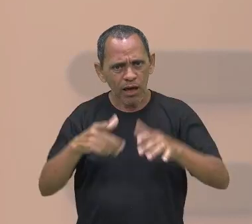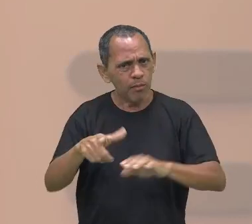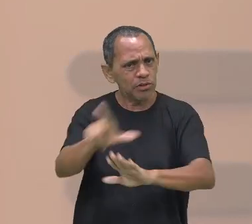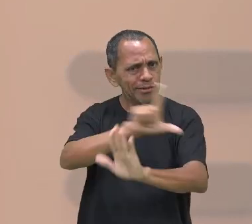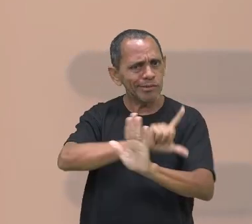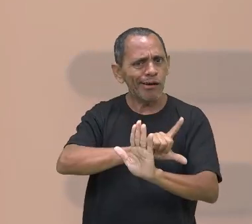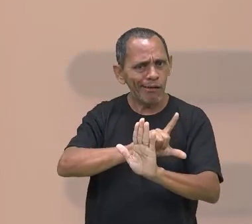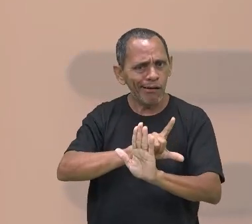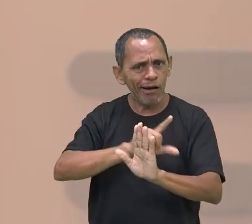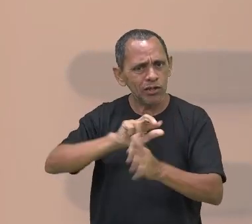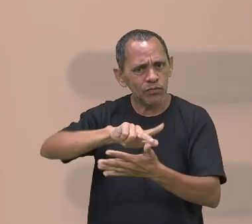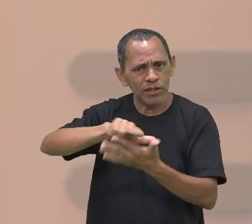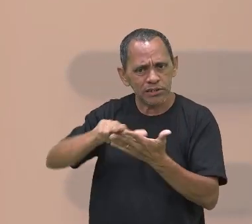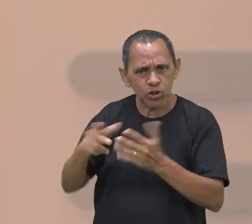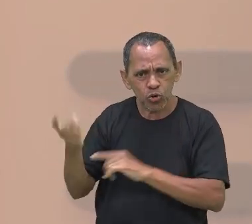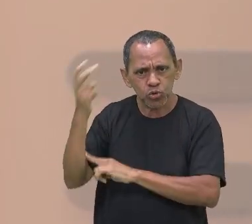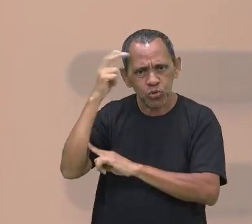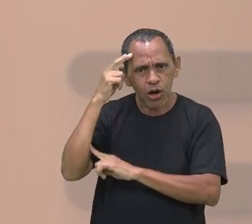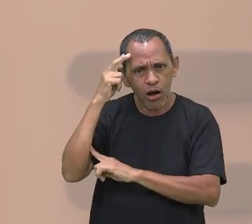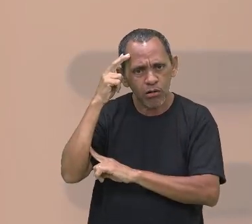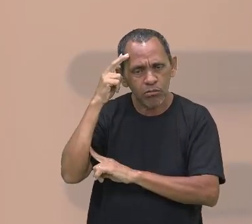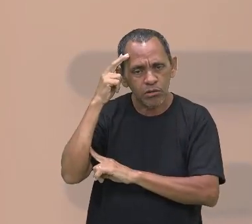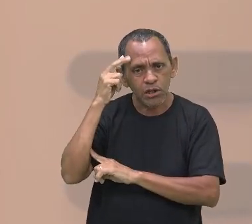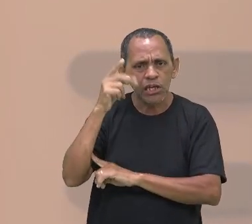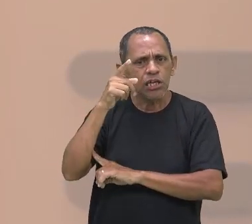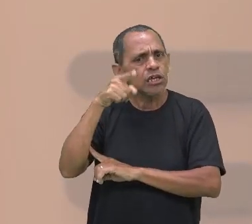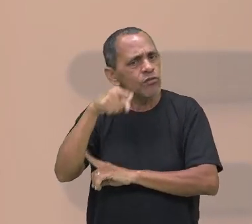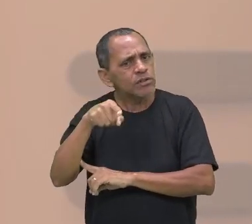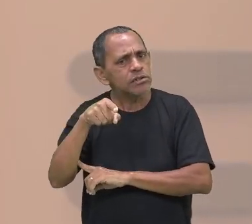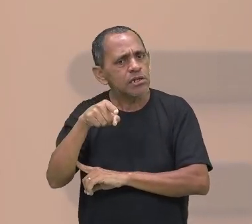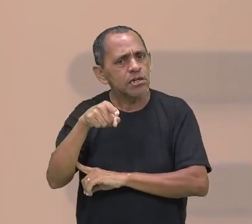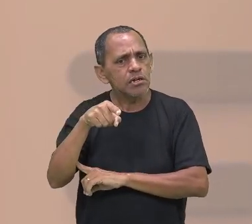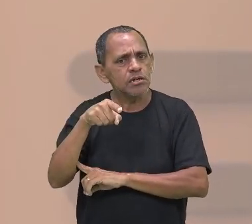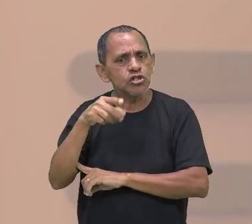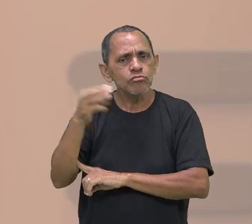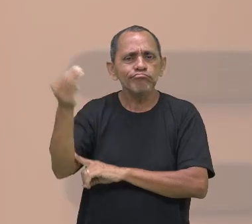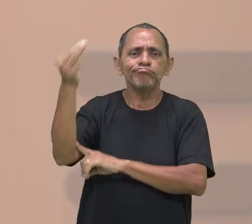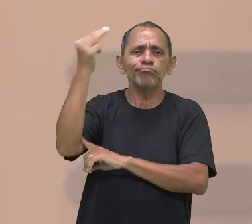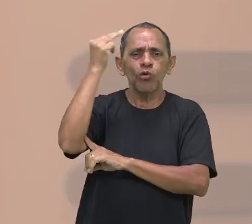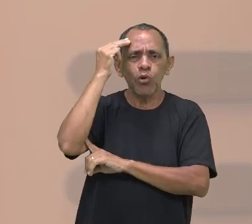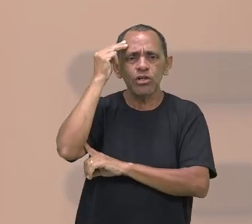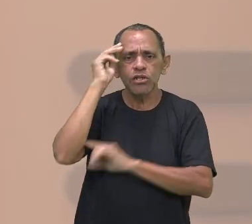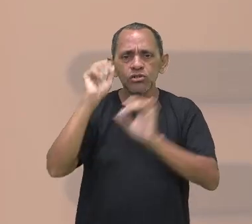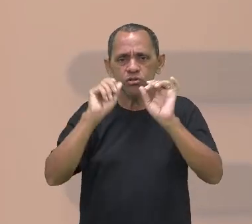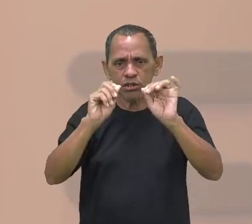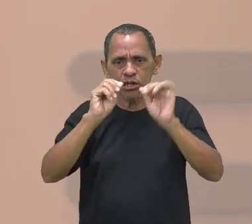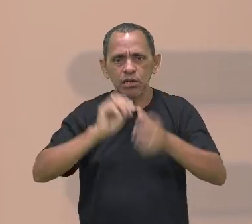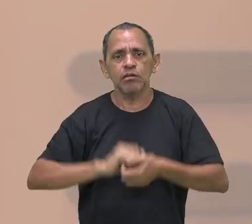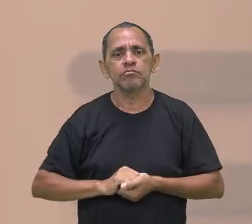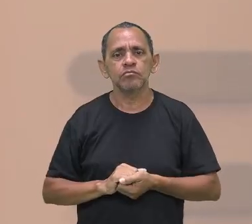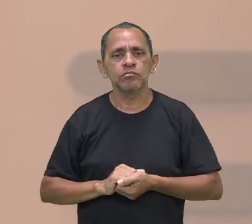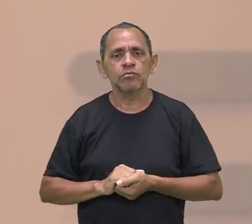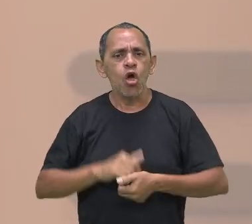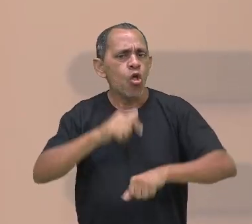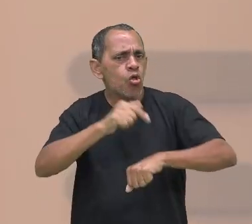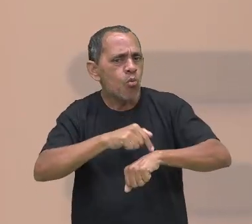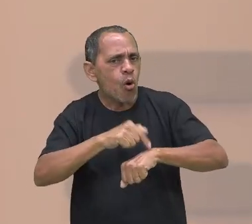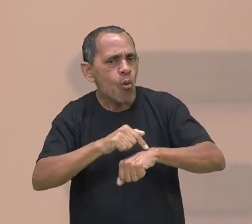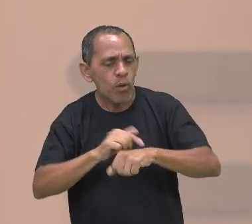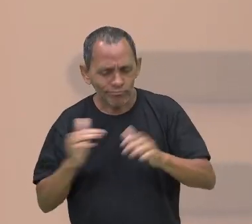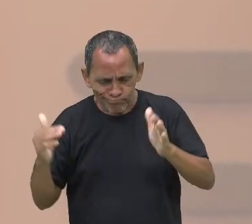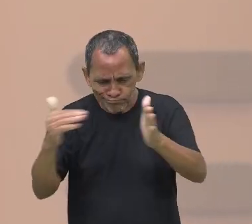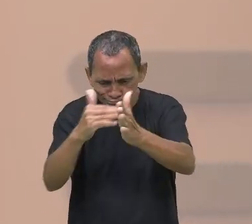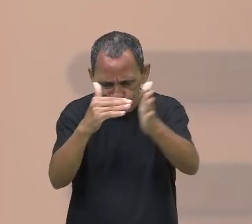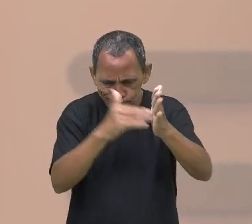que fique registrado para vocês aqui nessa revisão que ao mesmo momento que delimita, que